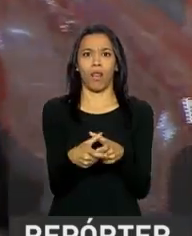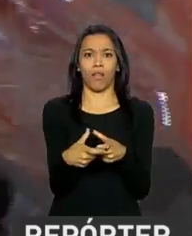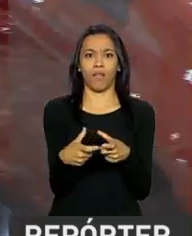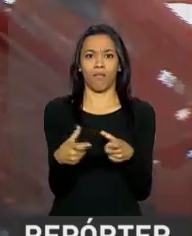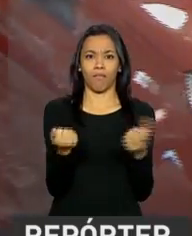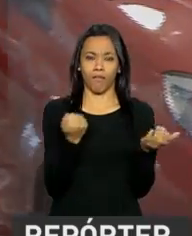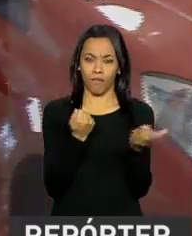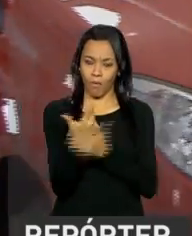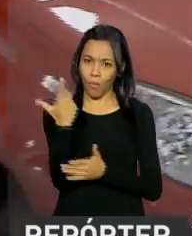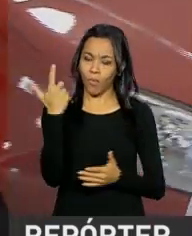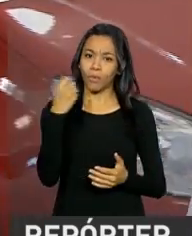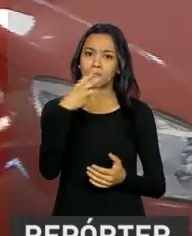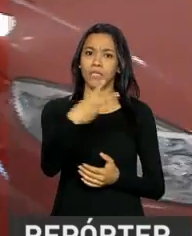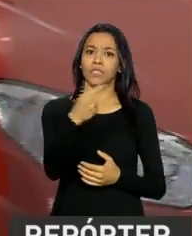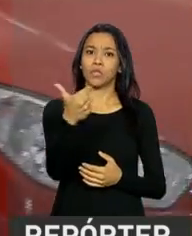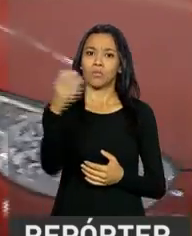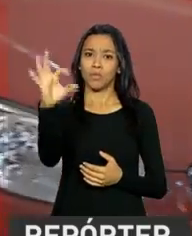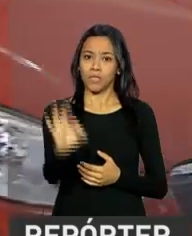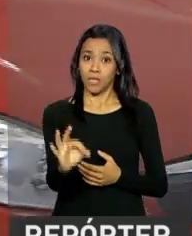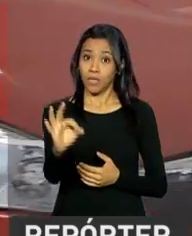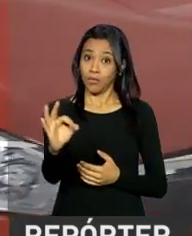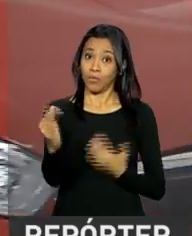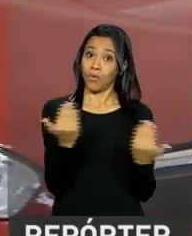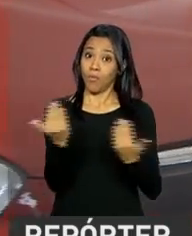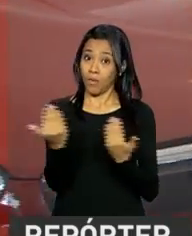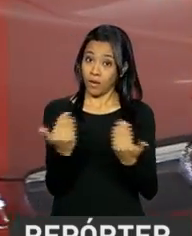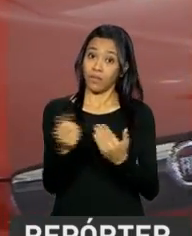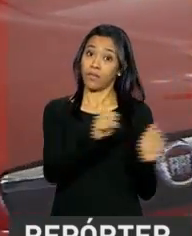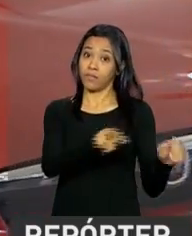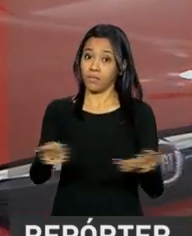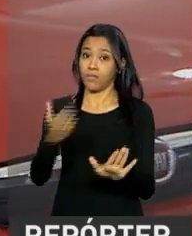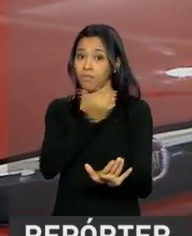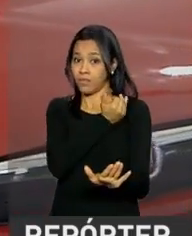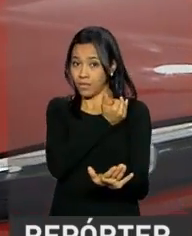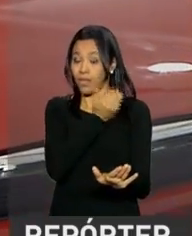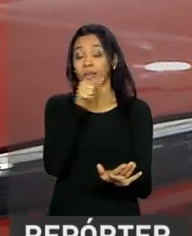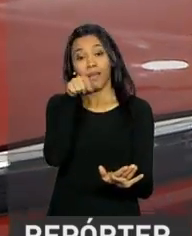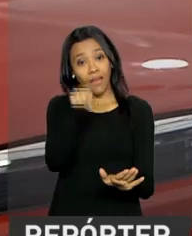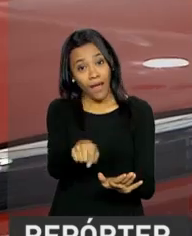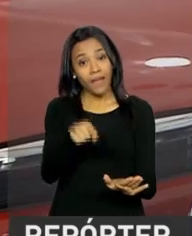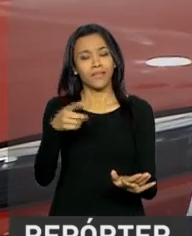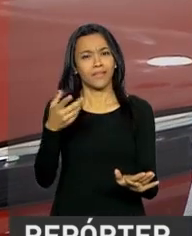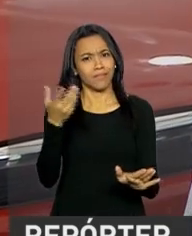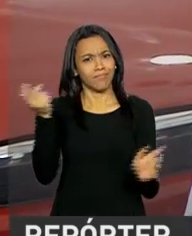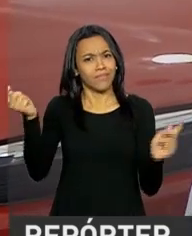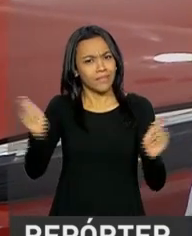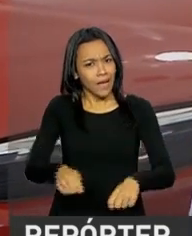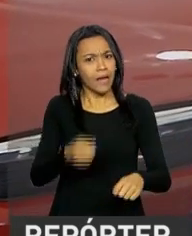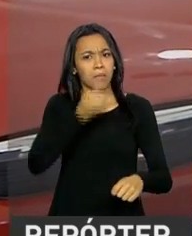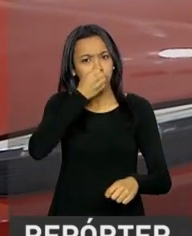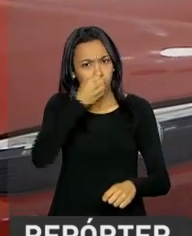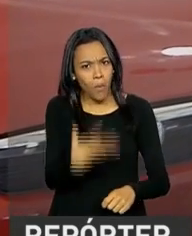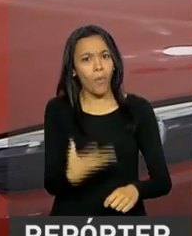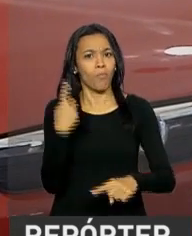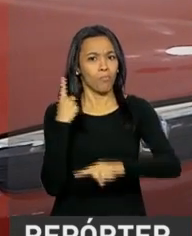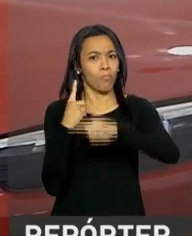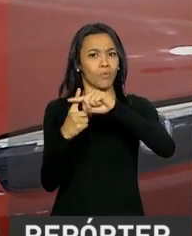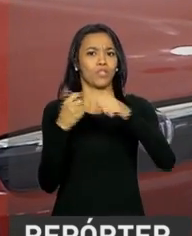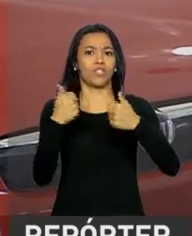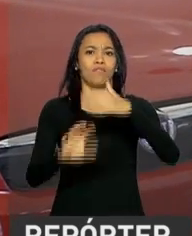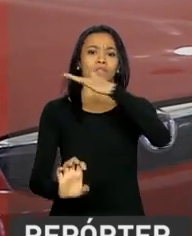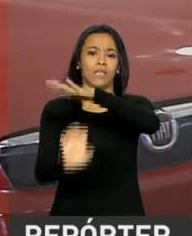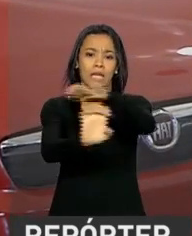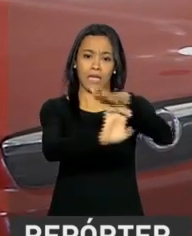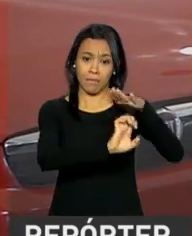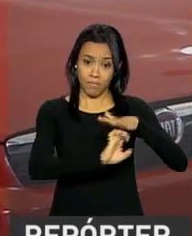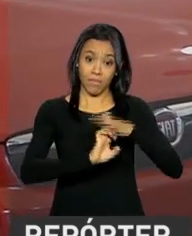foi de 32% em relação à semana anterior. E a expectativa é que o evento tenha reflexo positivo nos negócios da loja